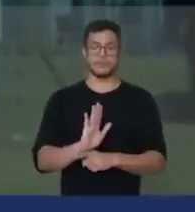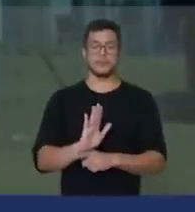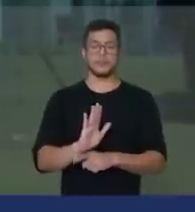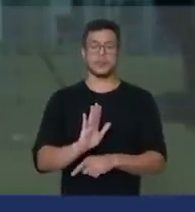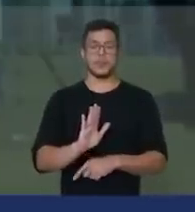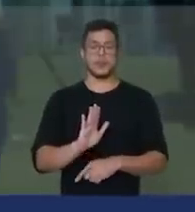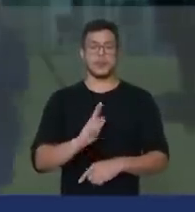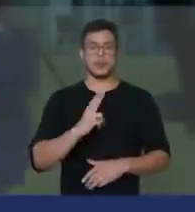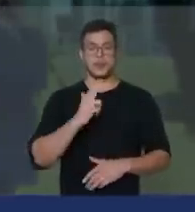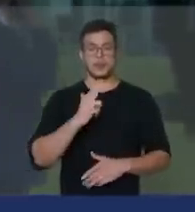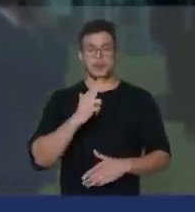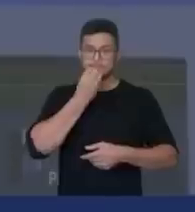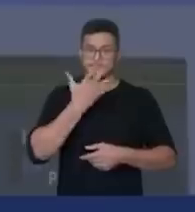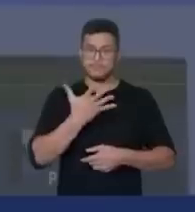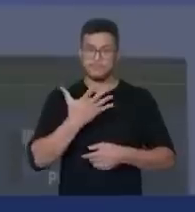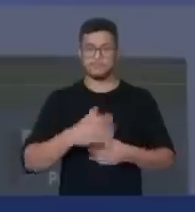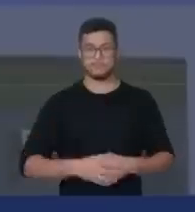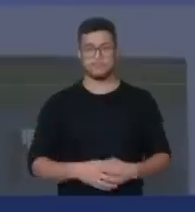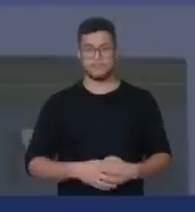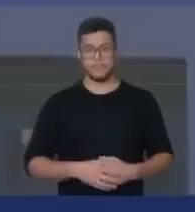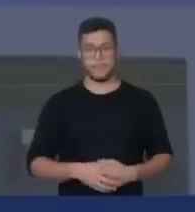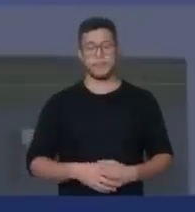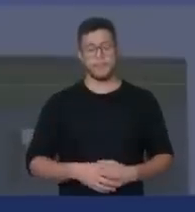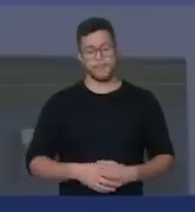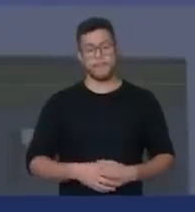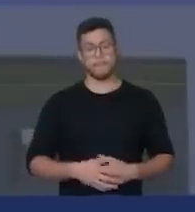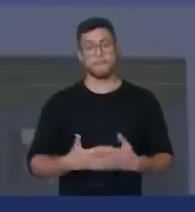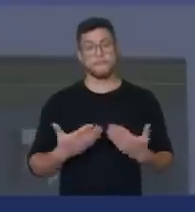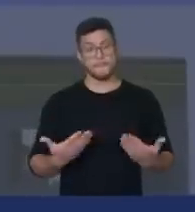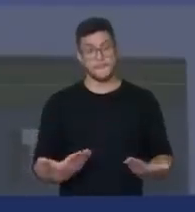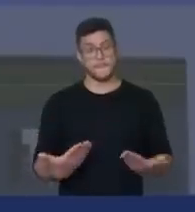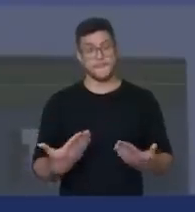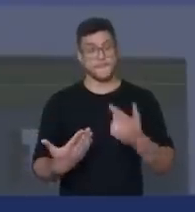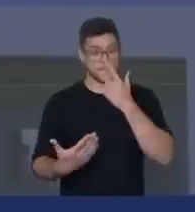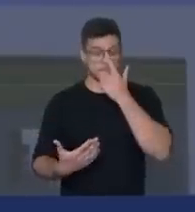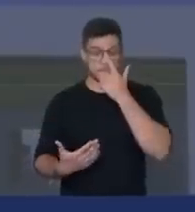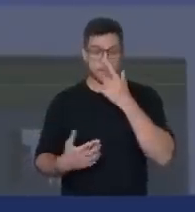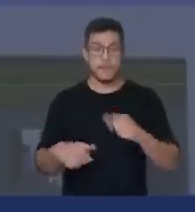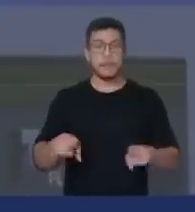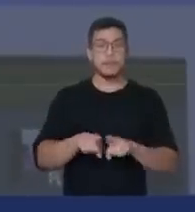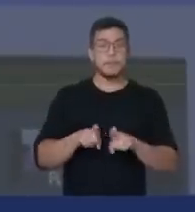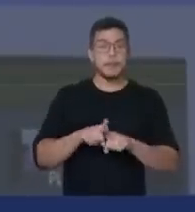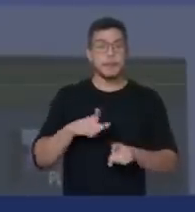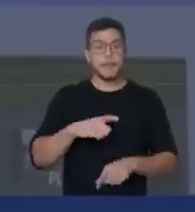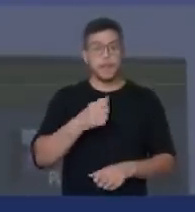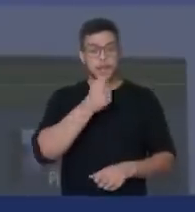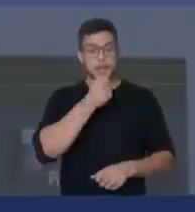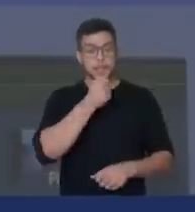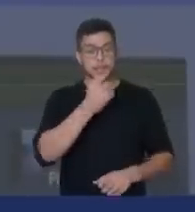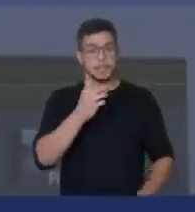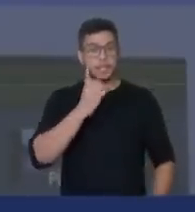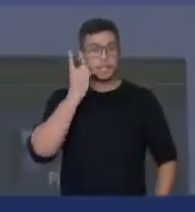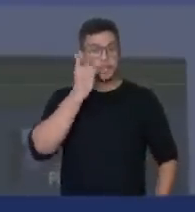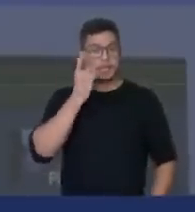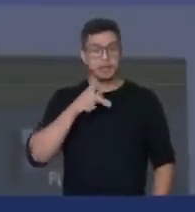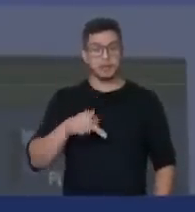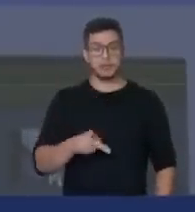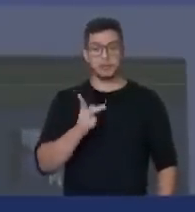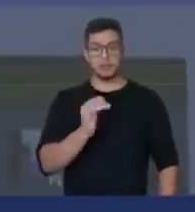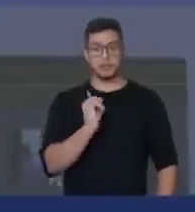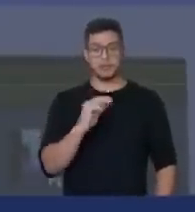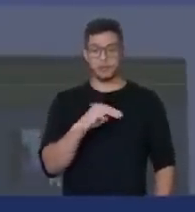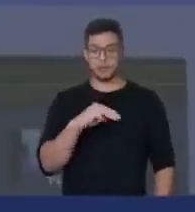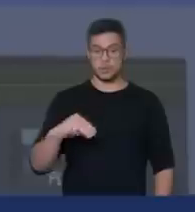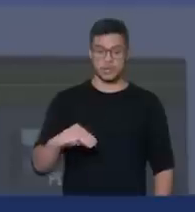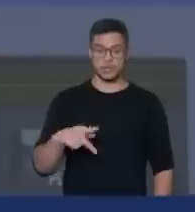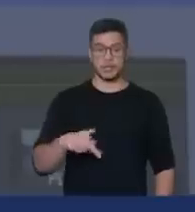grande serviço à população brasileira. Nosso colega Caio Arcanchi também ouviu o deputado Kim Kataguiri, que é do União Brasil do Estado de São Paulo, que teve um